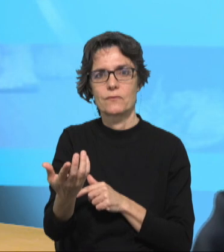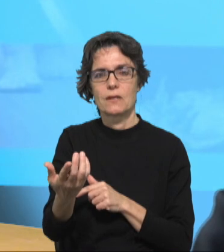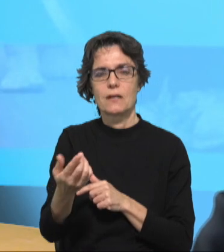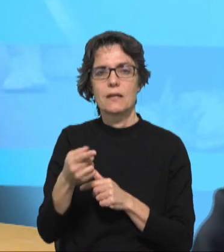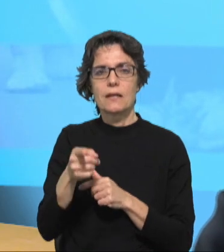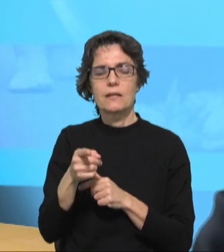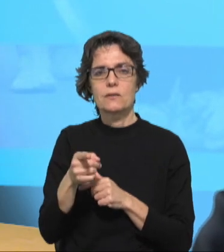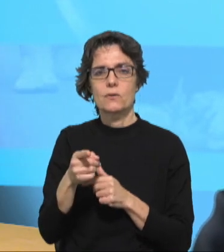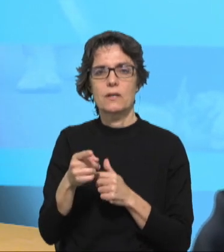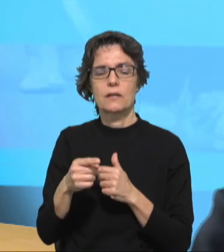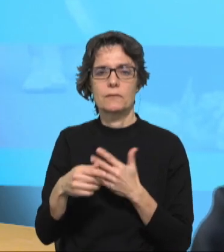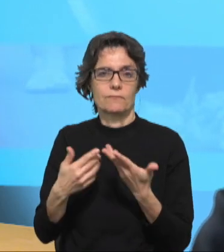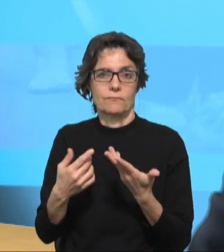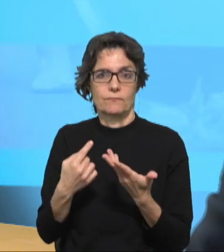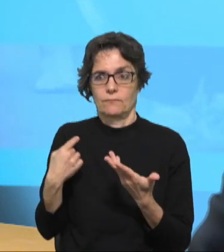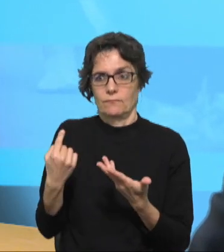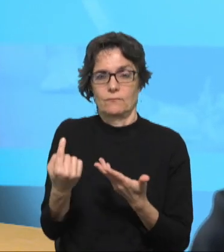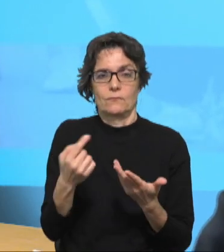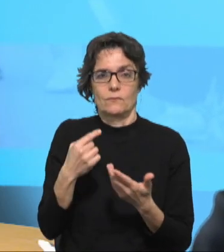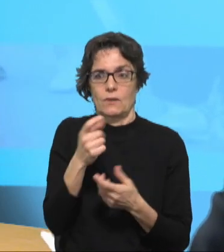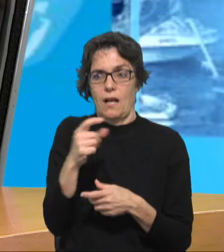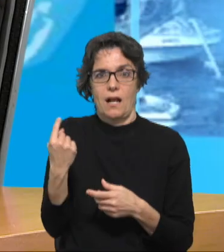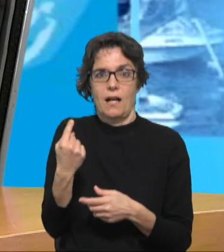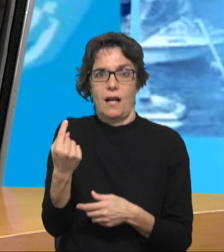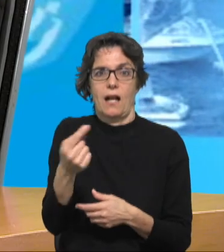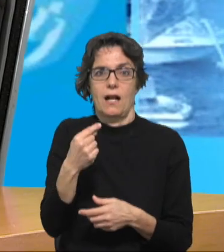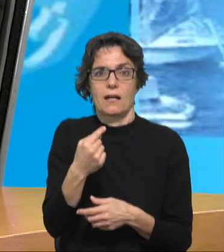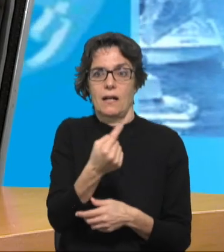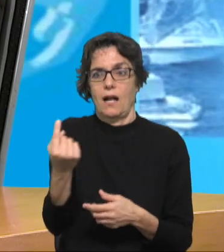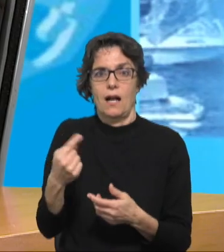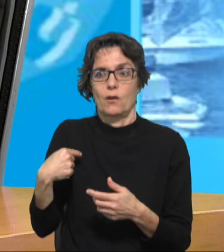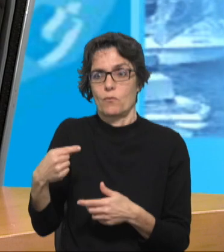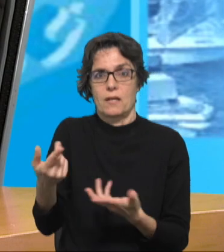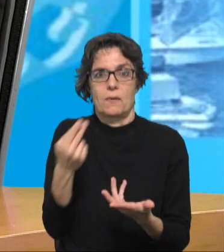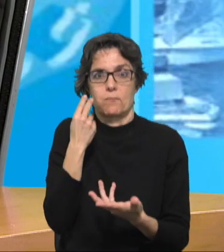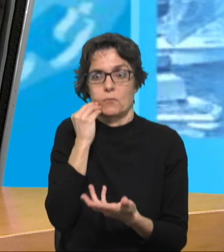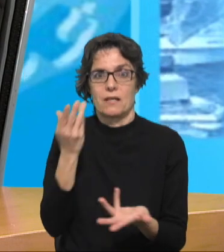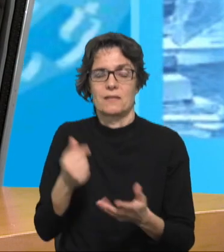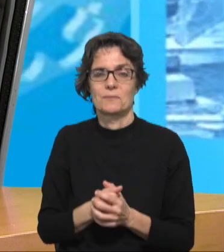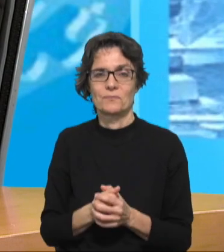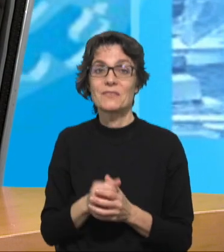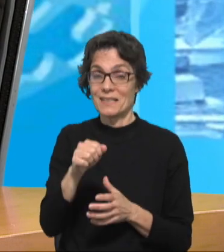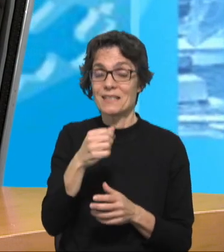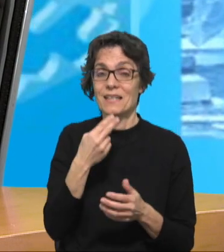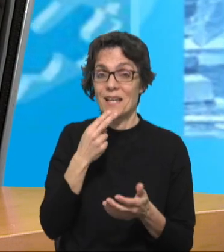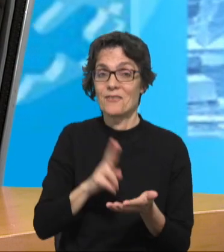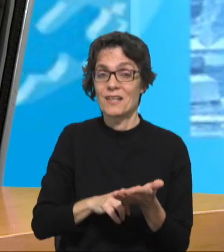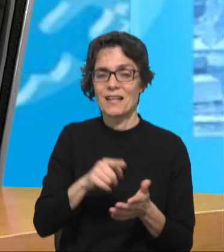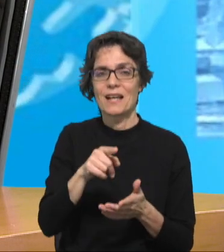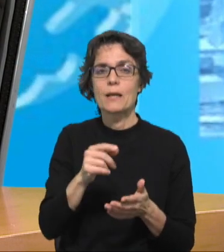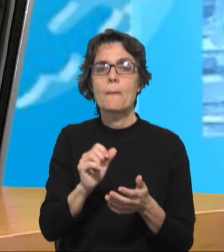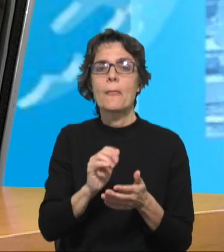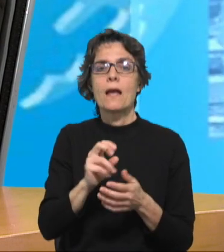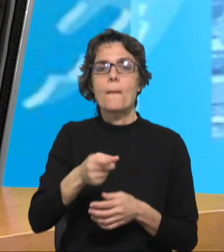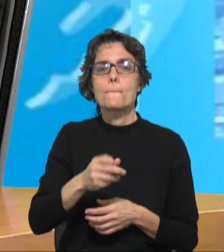um dilema que nos toca a todos. Exatamente, e achei curioso, mesmo na leitura de Paulo, ele diz, não tomais parte das